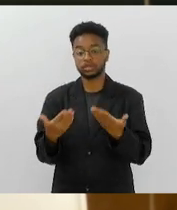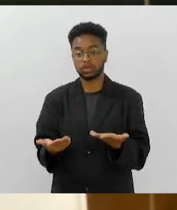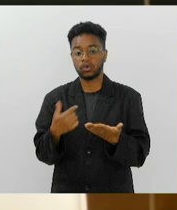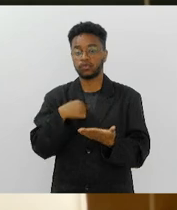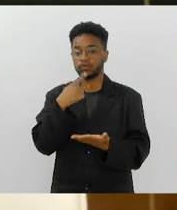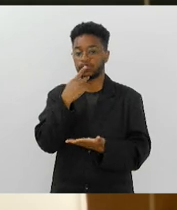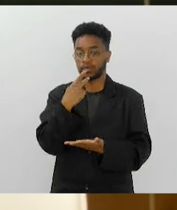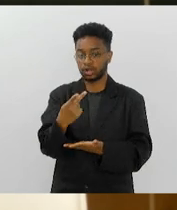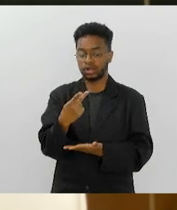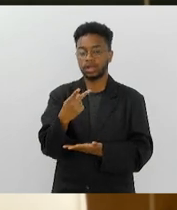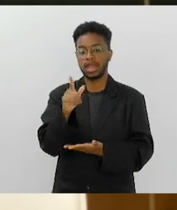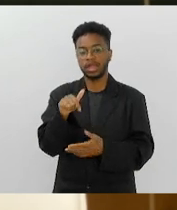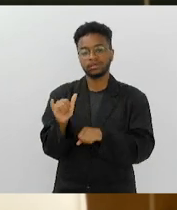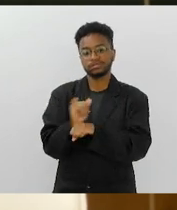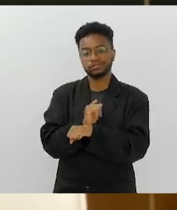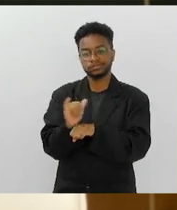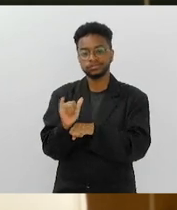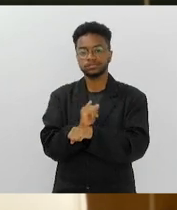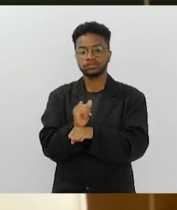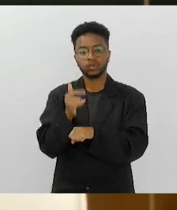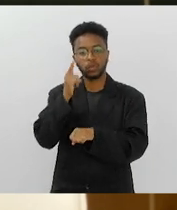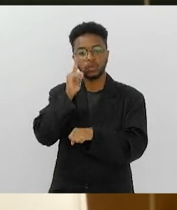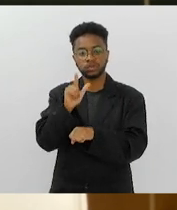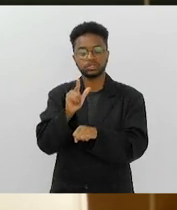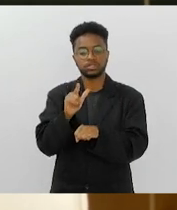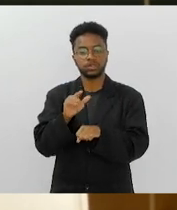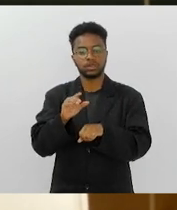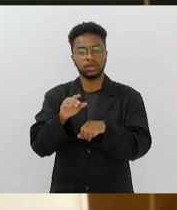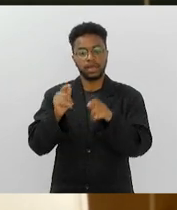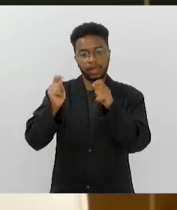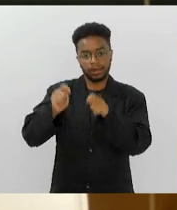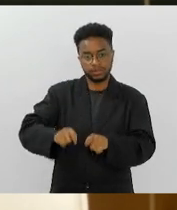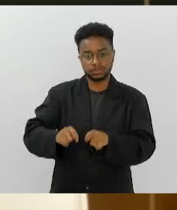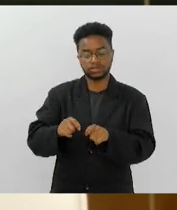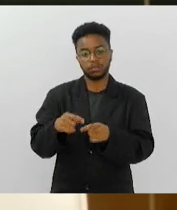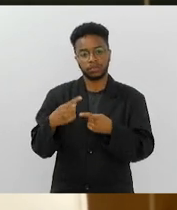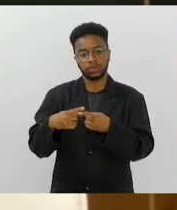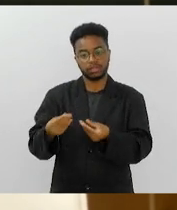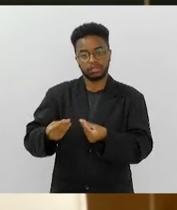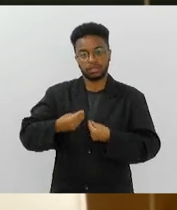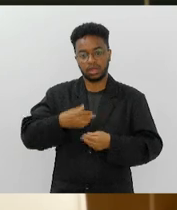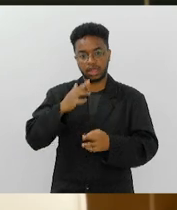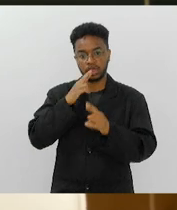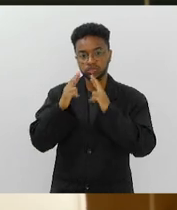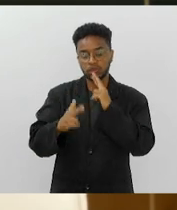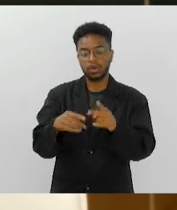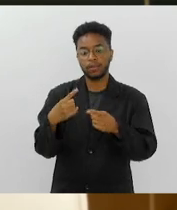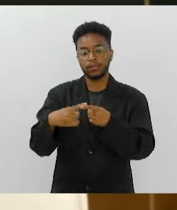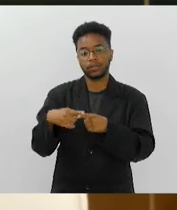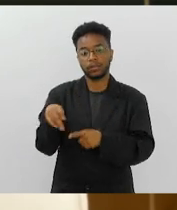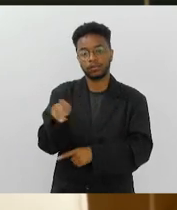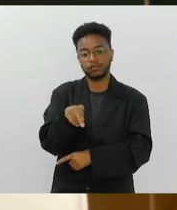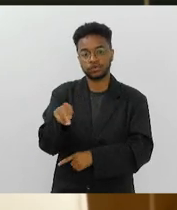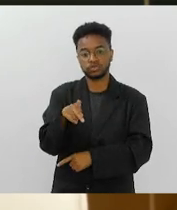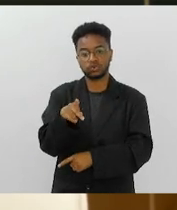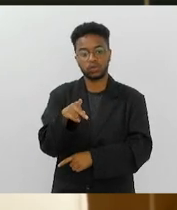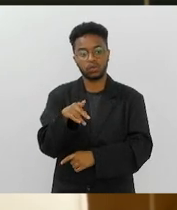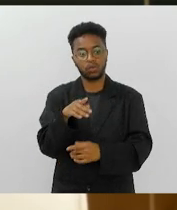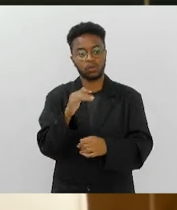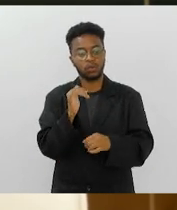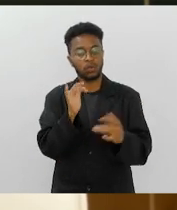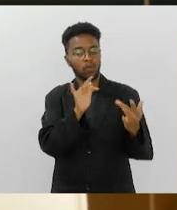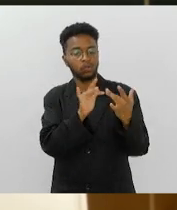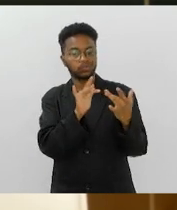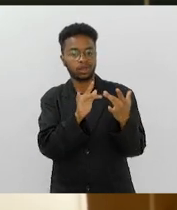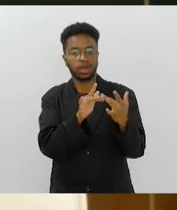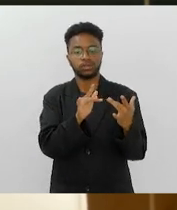é uma maneira de capacitação que deu bastante resultado, porque é professor falando para professor. Então,